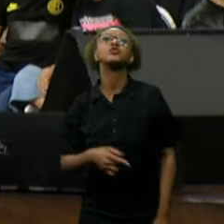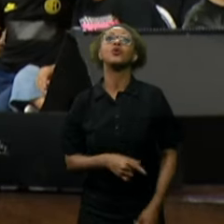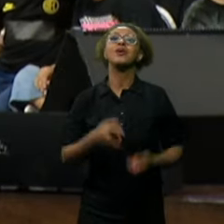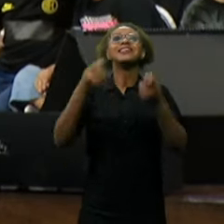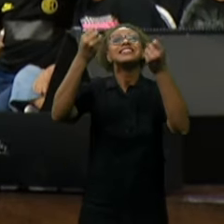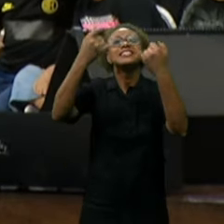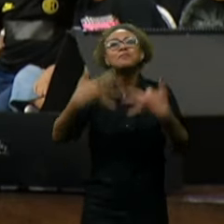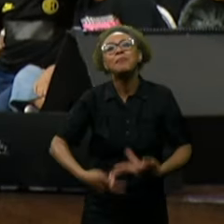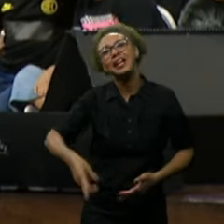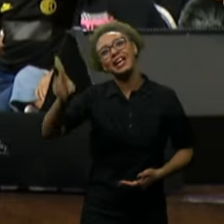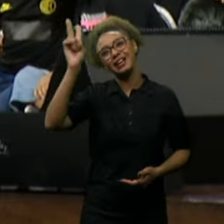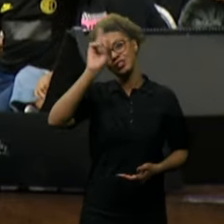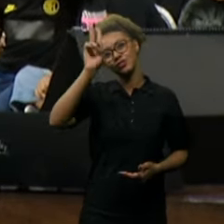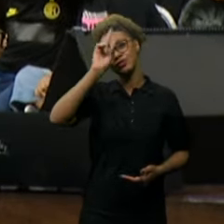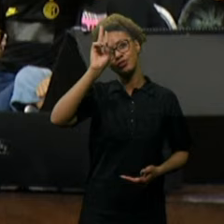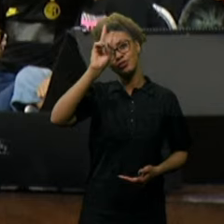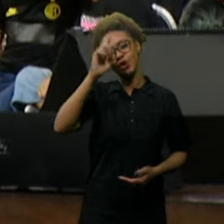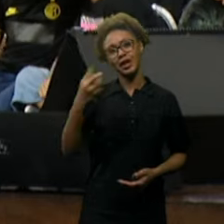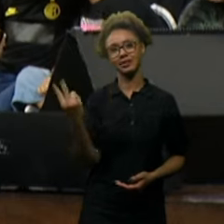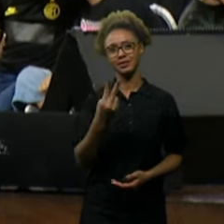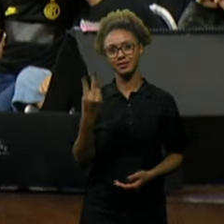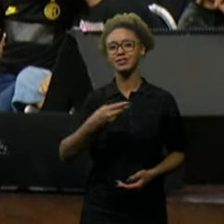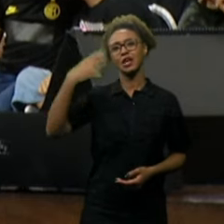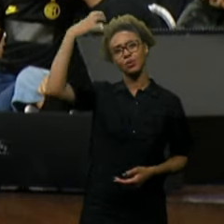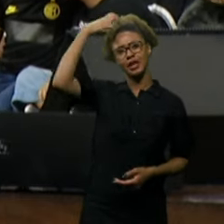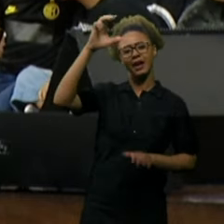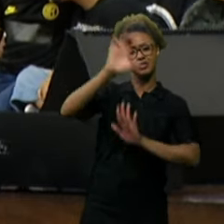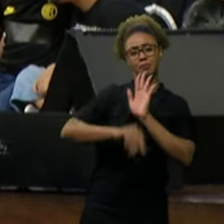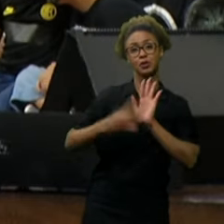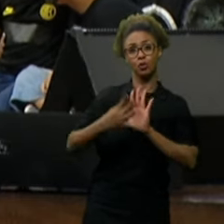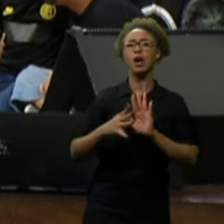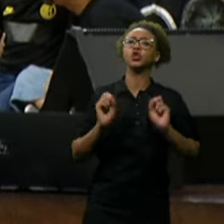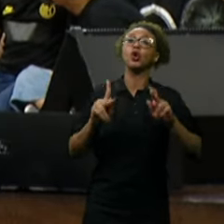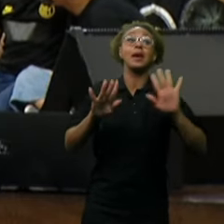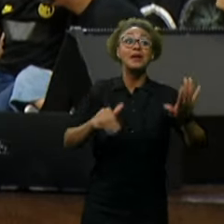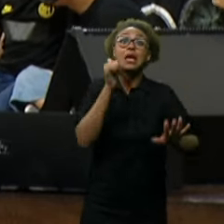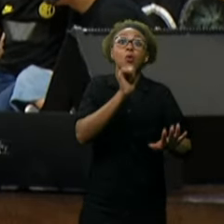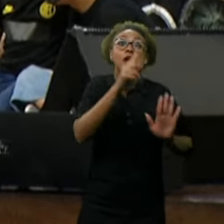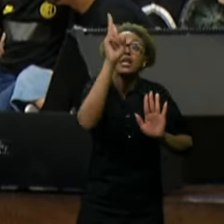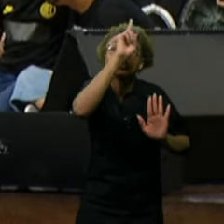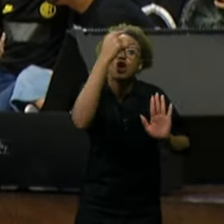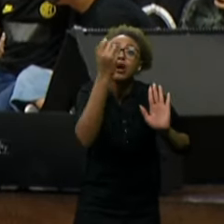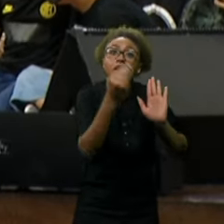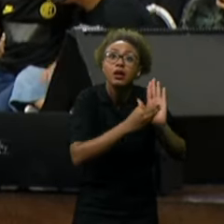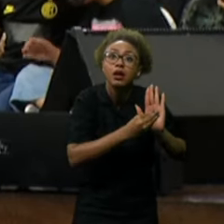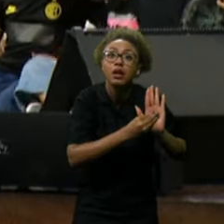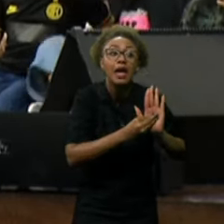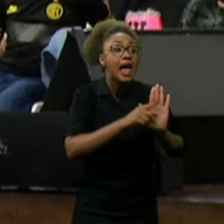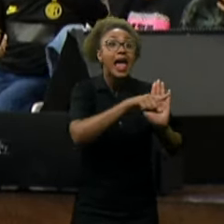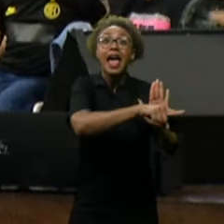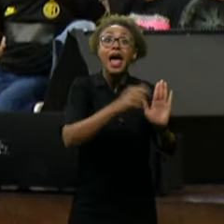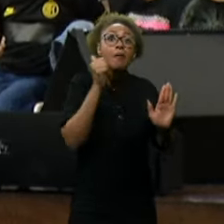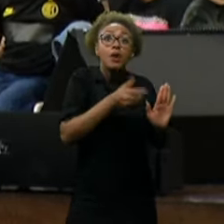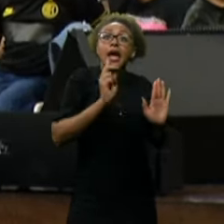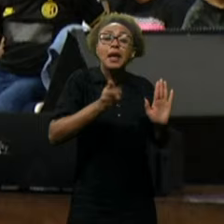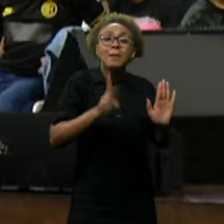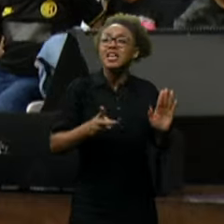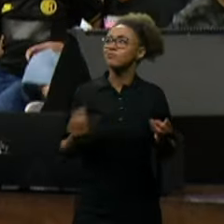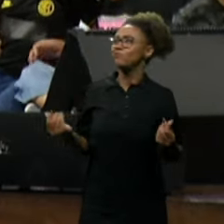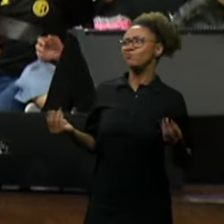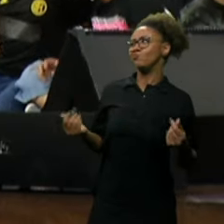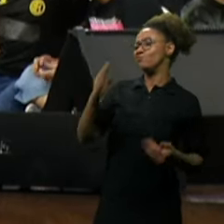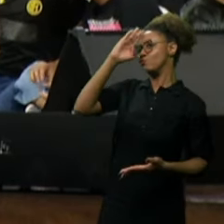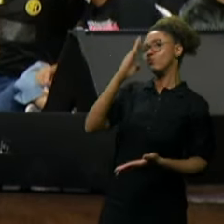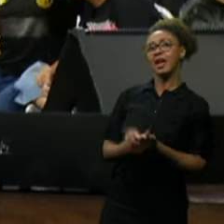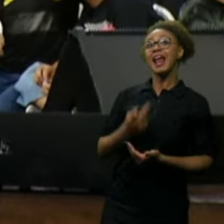primeira reis capítulo Segunda Reis Capítulo 4 você da Glória você dá Aleluia mais ela manifestou incredulidade a palavra dela não